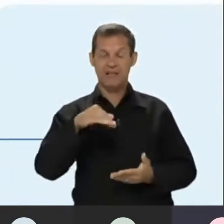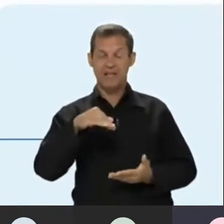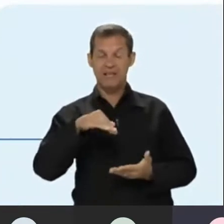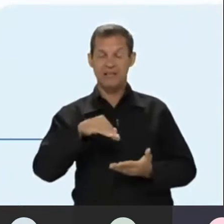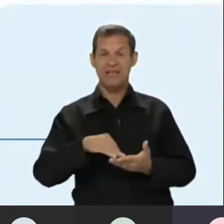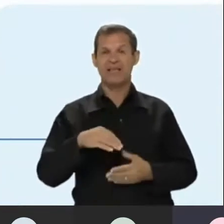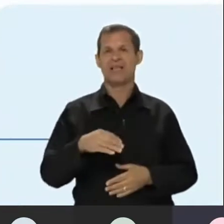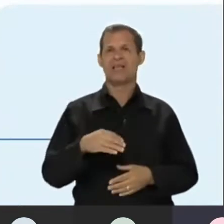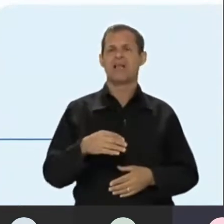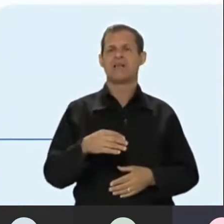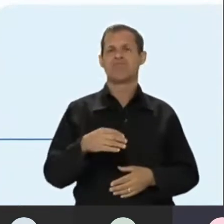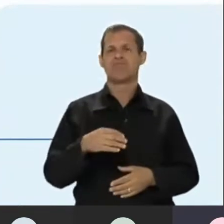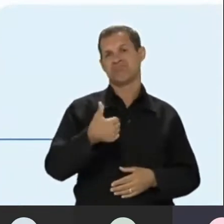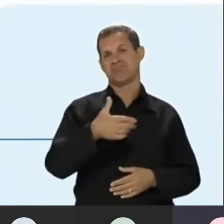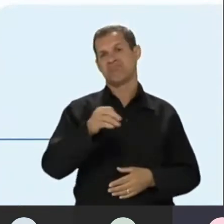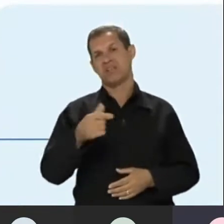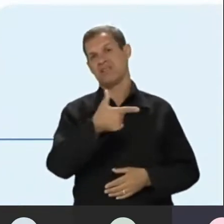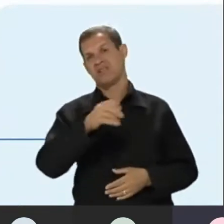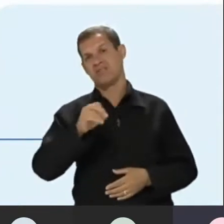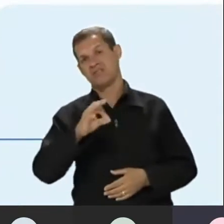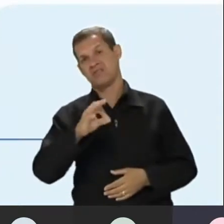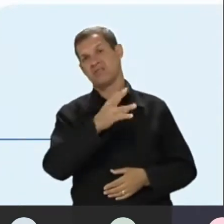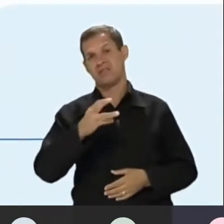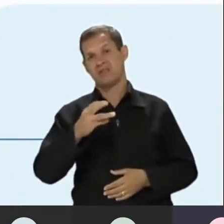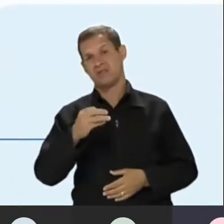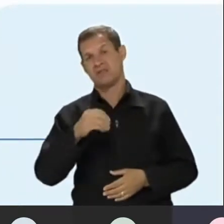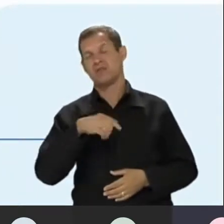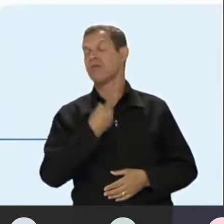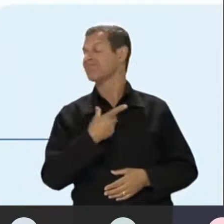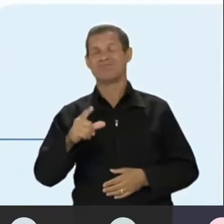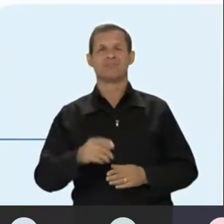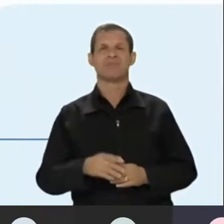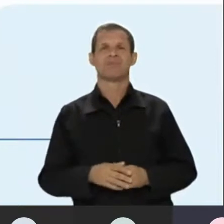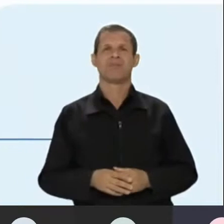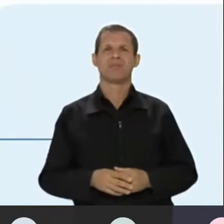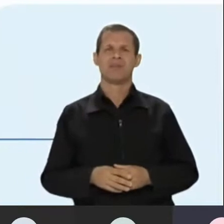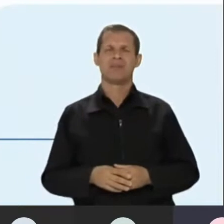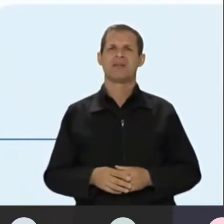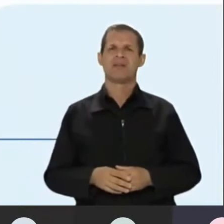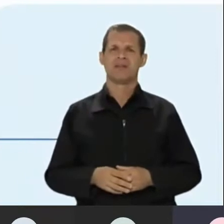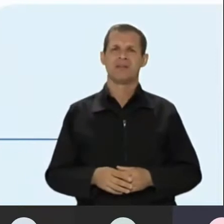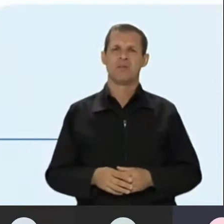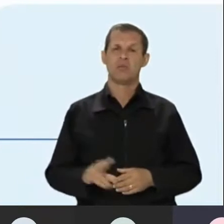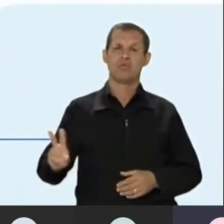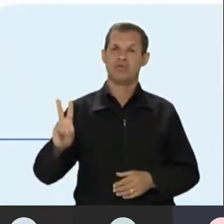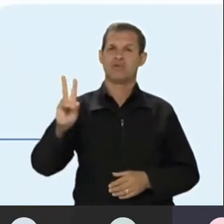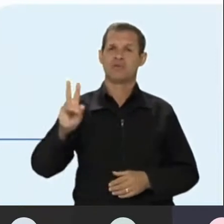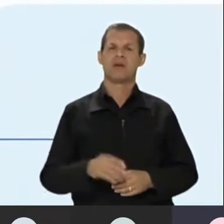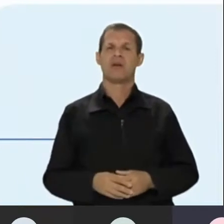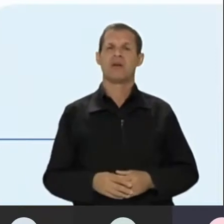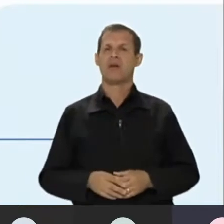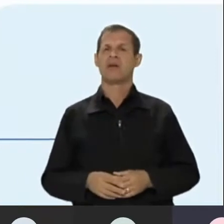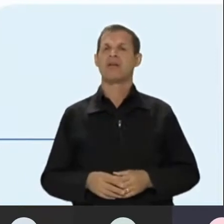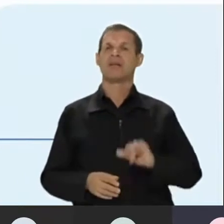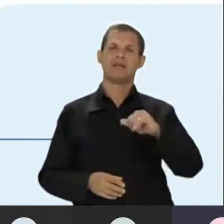a 10, 20, 30, 40. A gente pode observar que nós não temos os